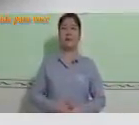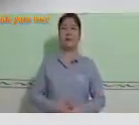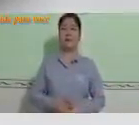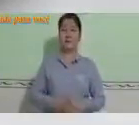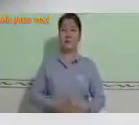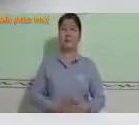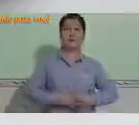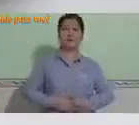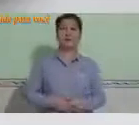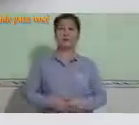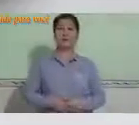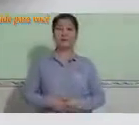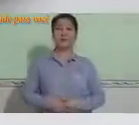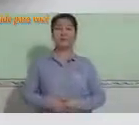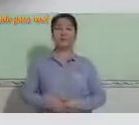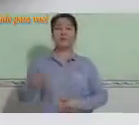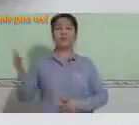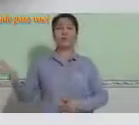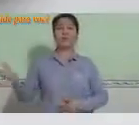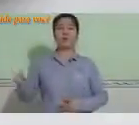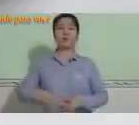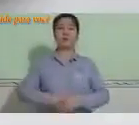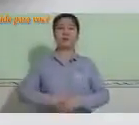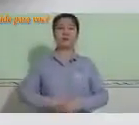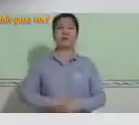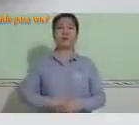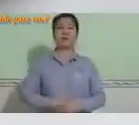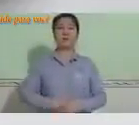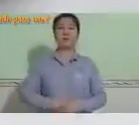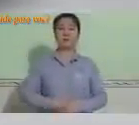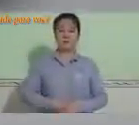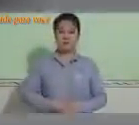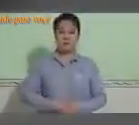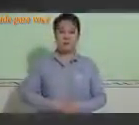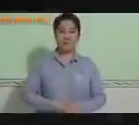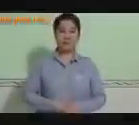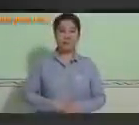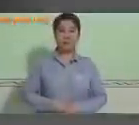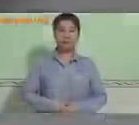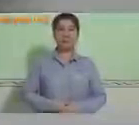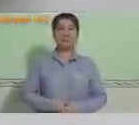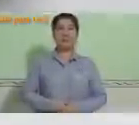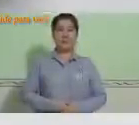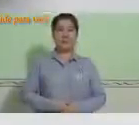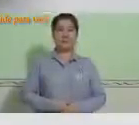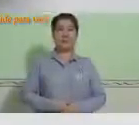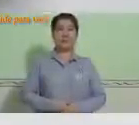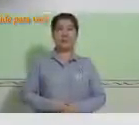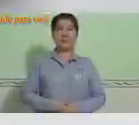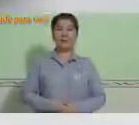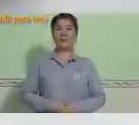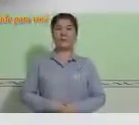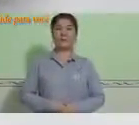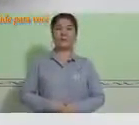menos tempo. O leite obtido tem um teor energético mais elevado, o que é especialmente benéfico para bebês prematuros,